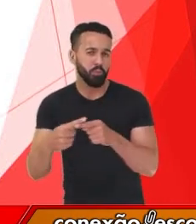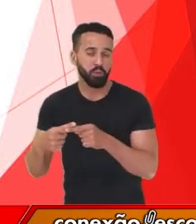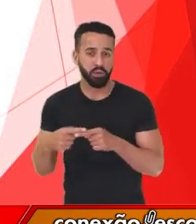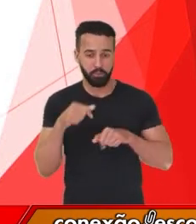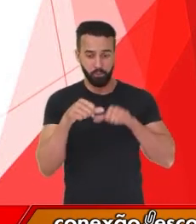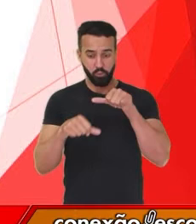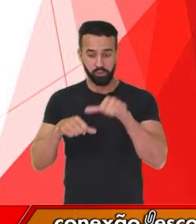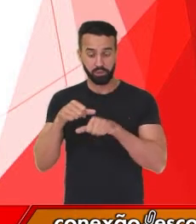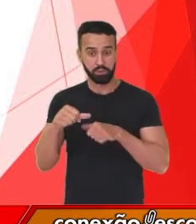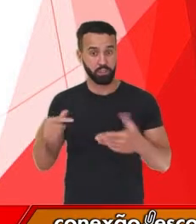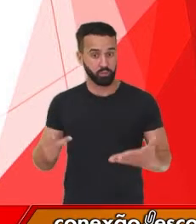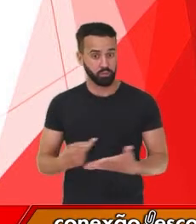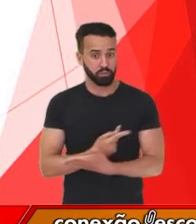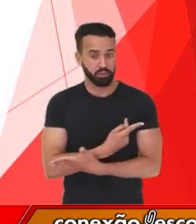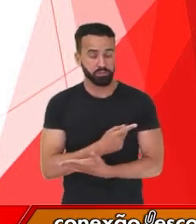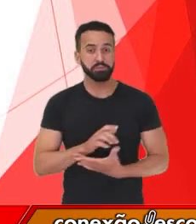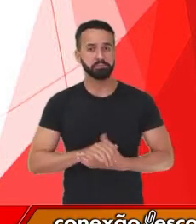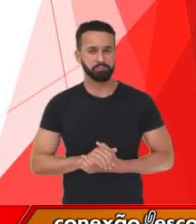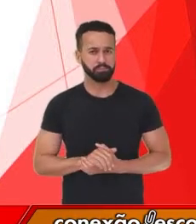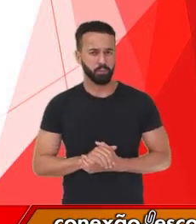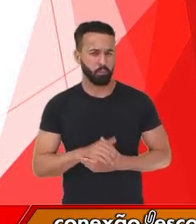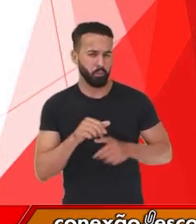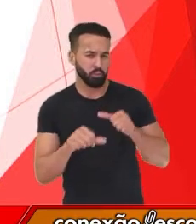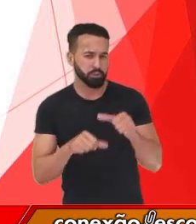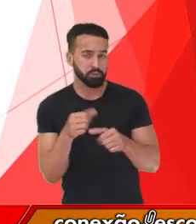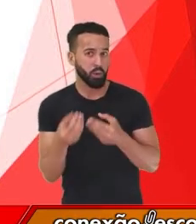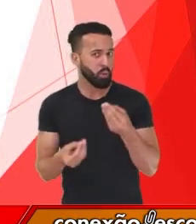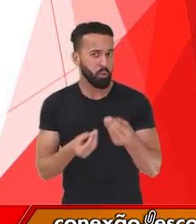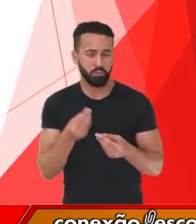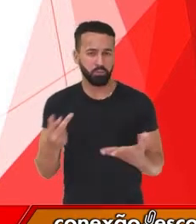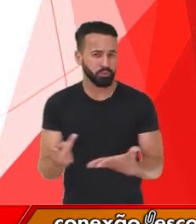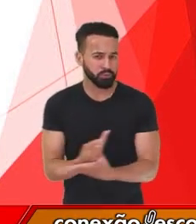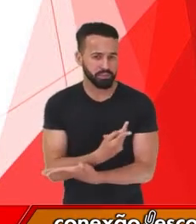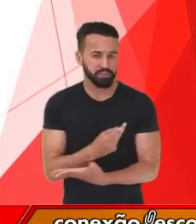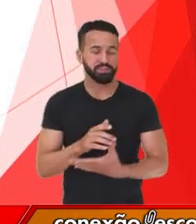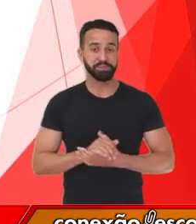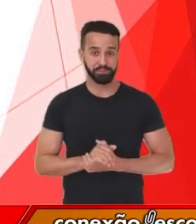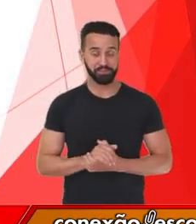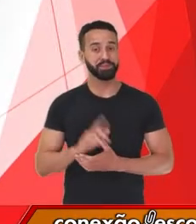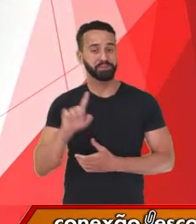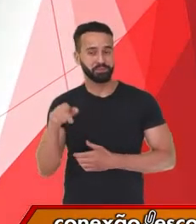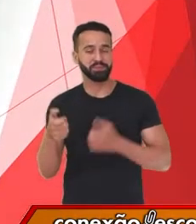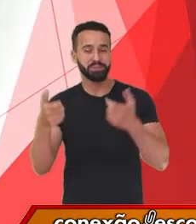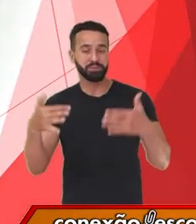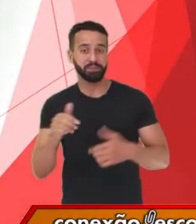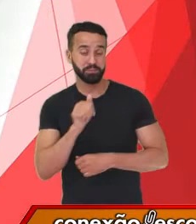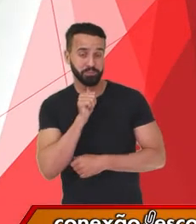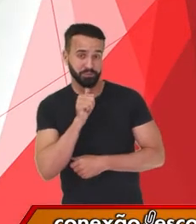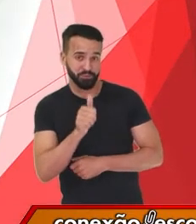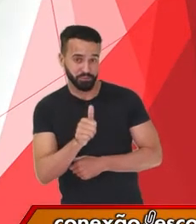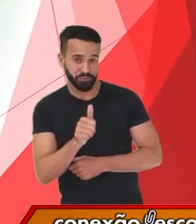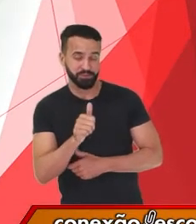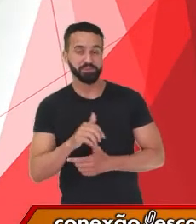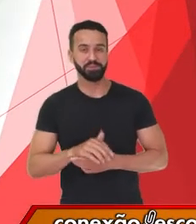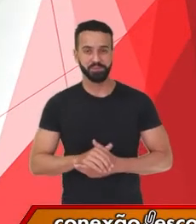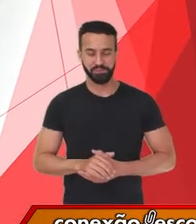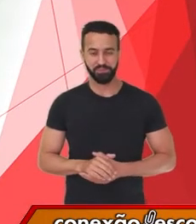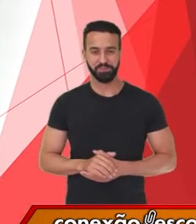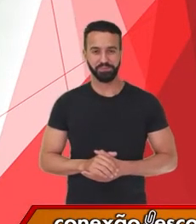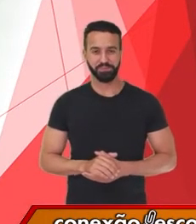mudanças, como elas ocorrem, finalizando com o ciclo menstrual.